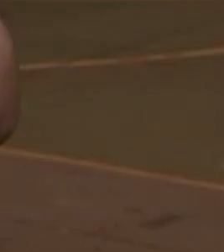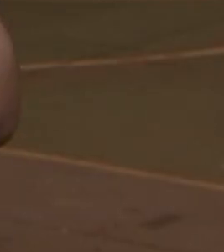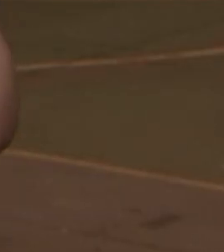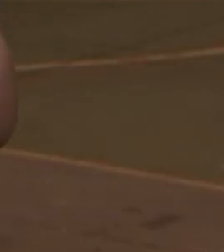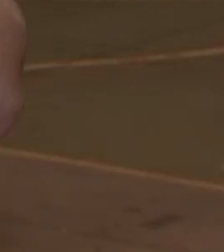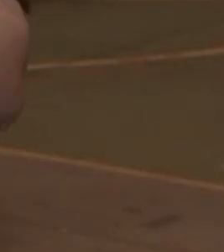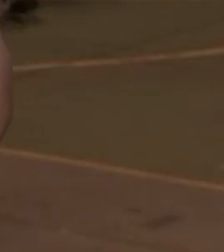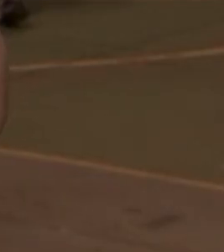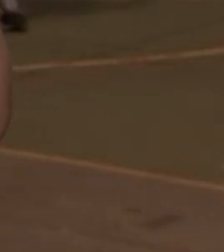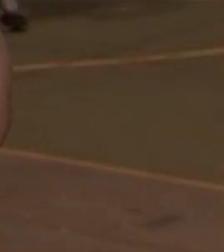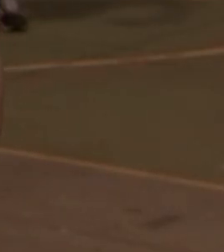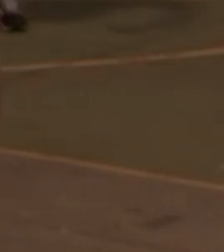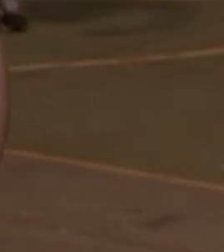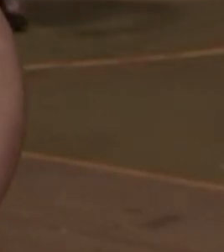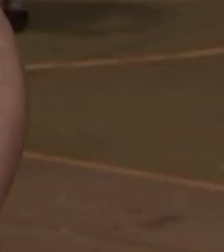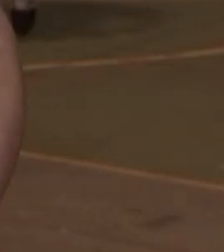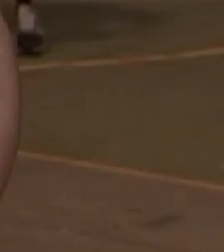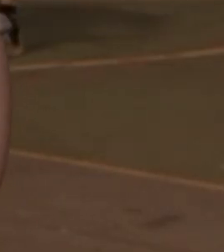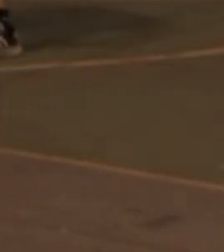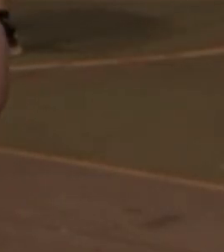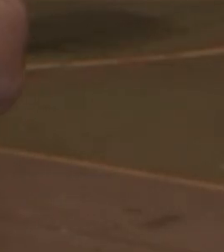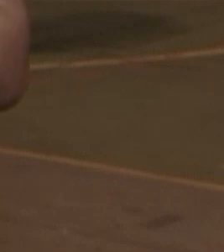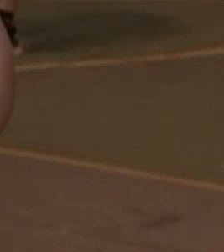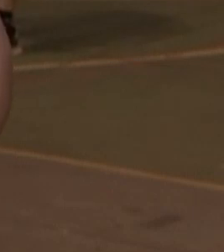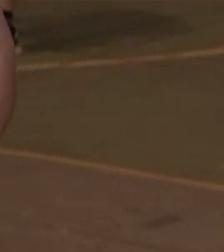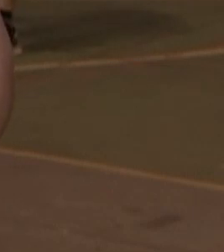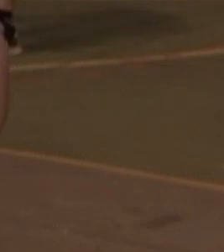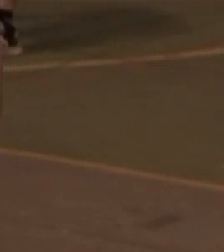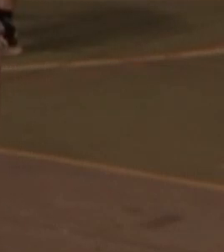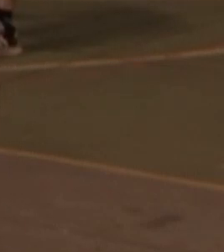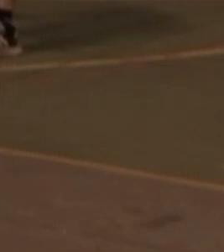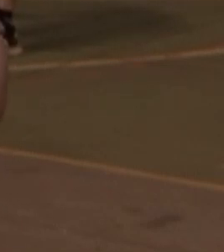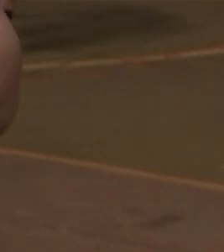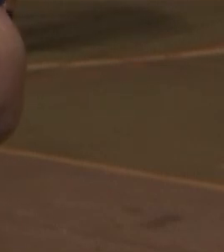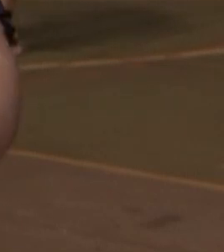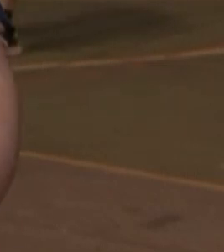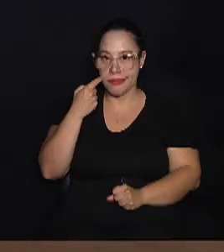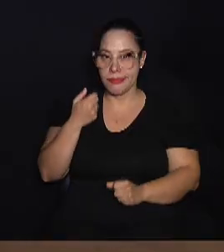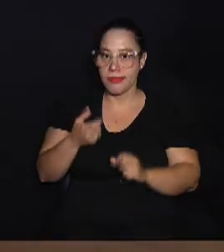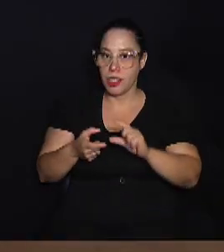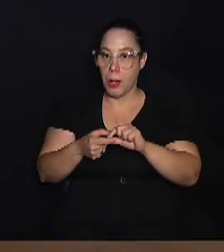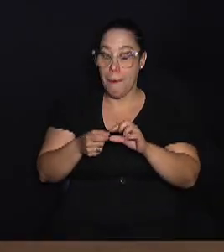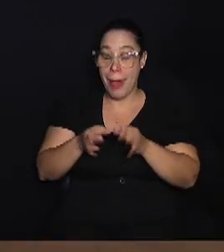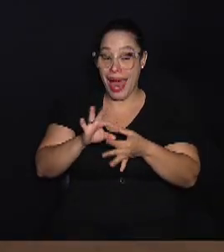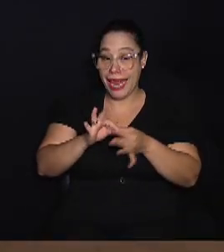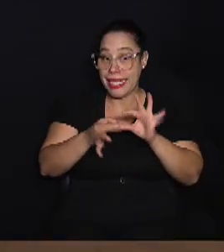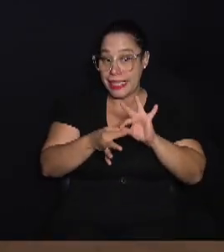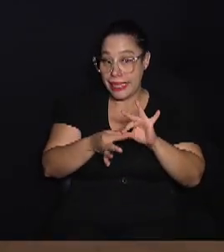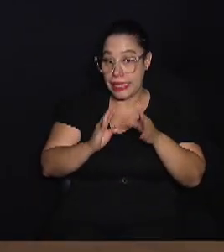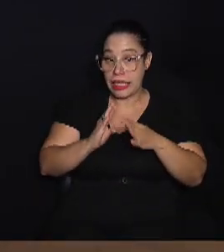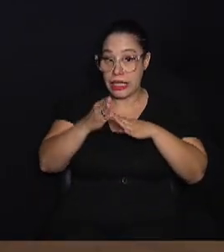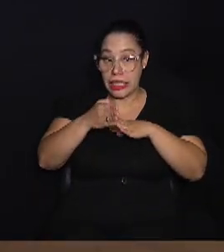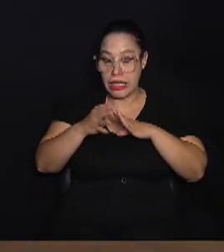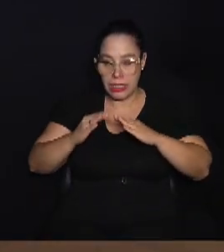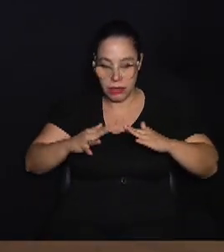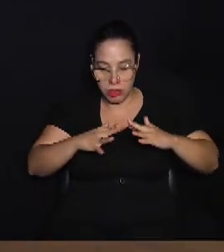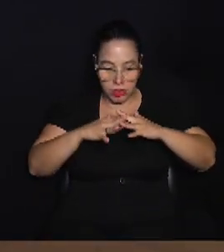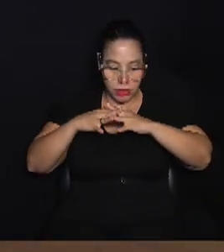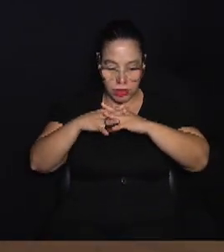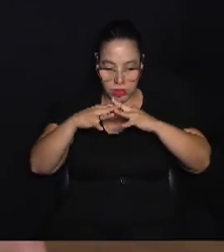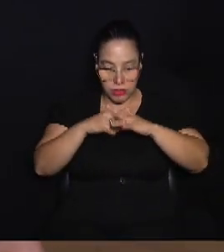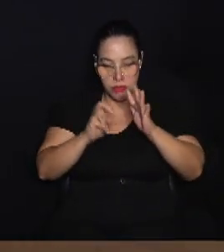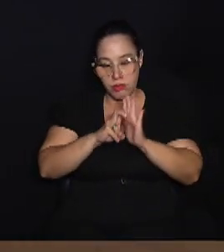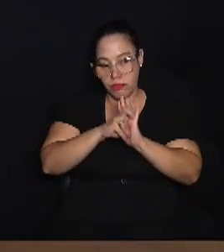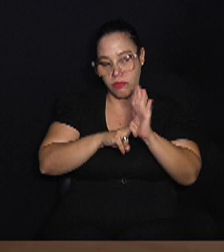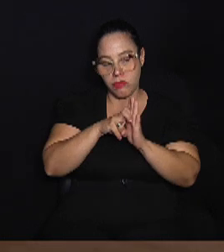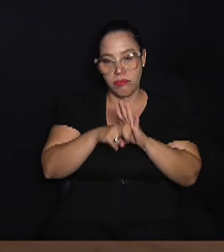Olha o esporte aí, eu sou o Rafael Turati. O tema de hoje, como vocês podem ver, é um esporte paralímpico, o rugby em cadeira de rodas.